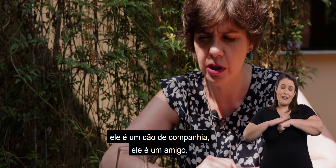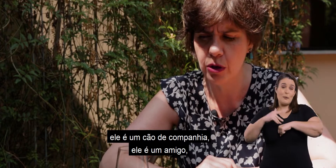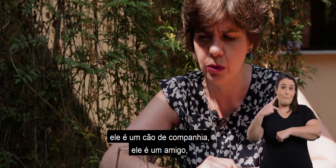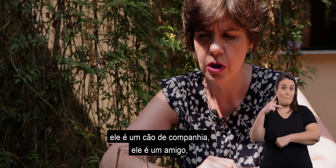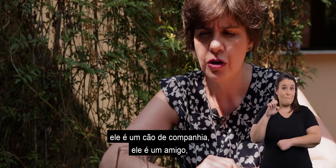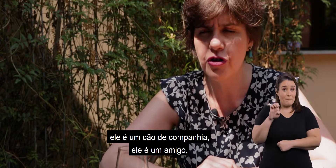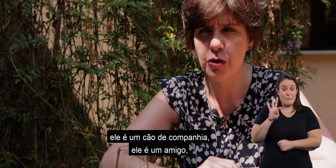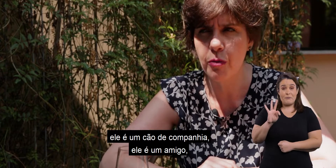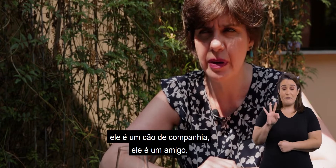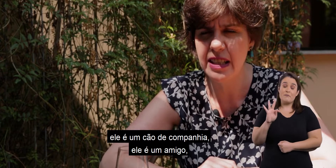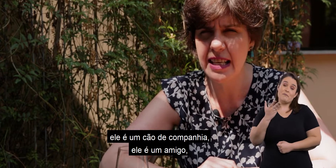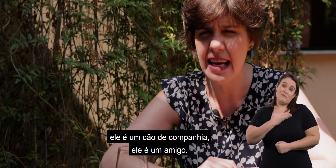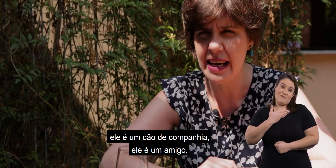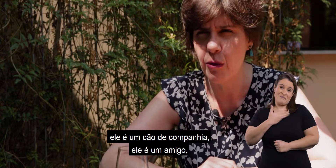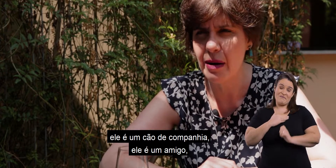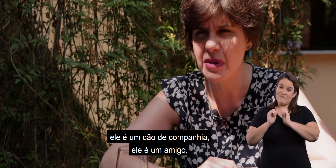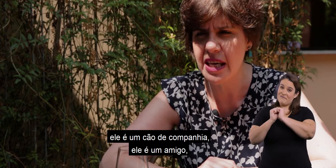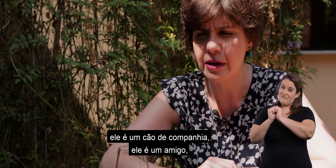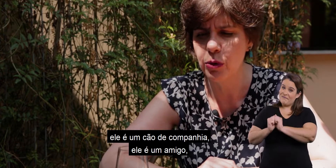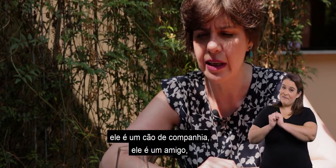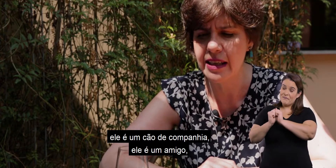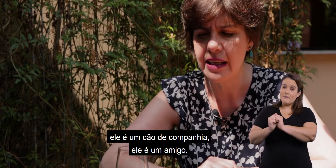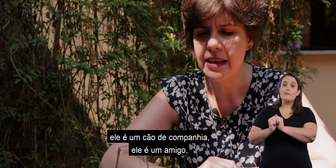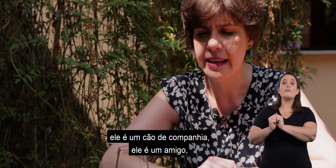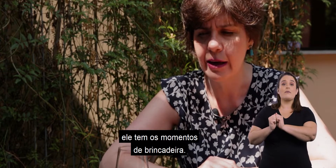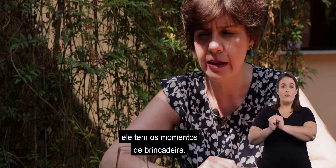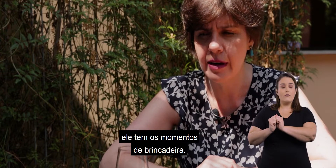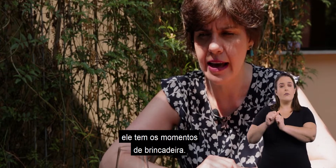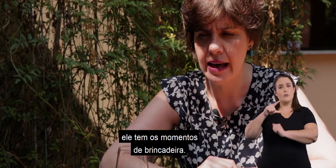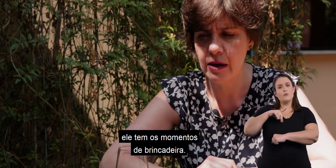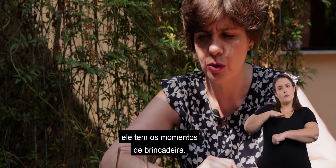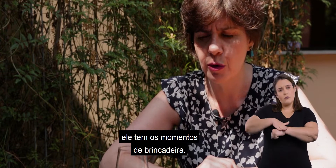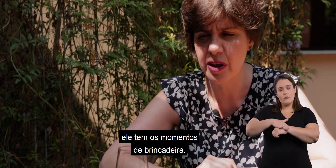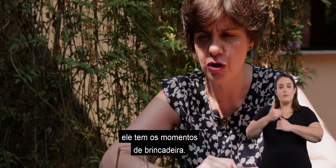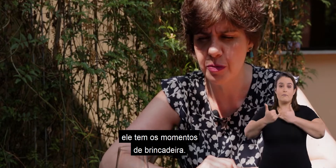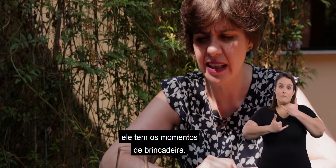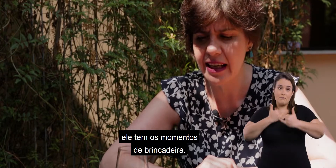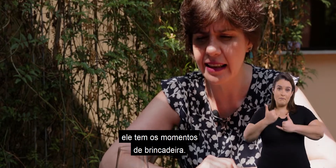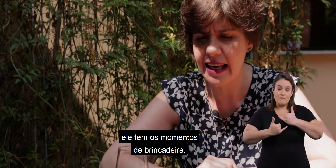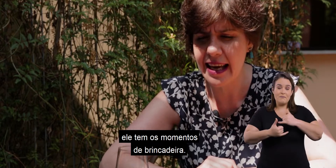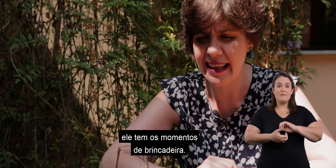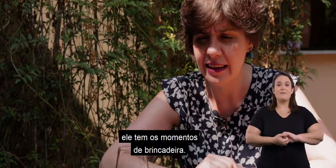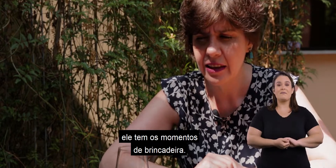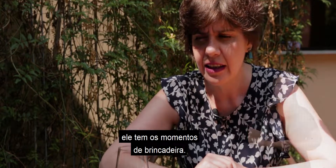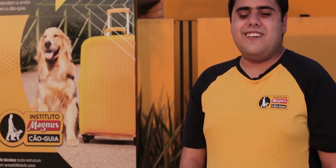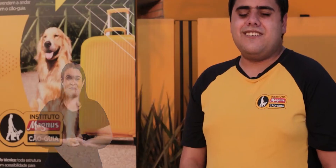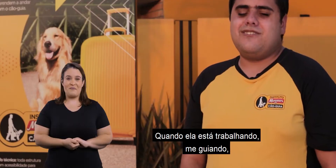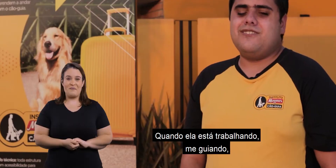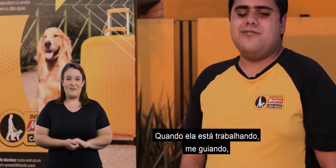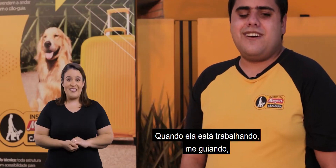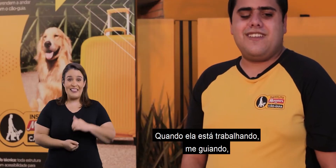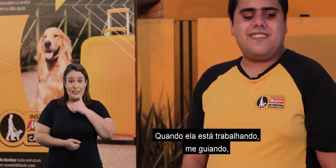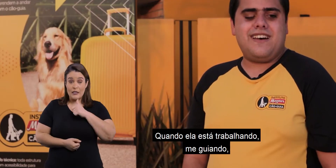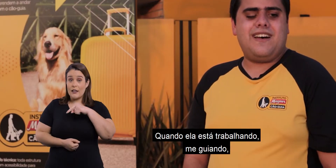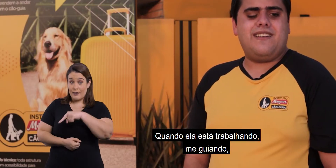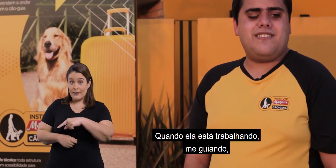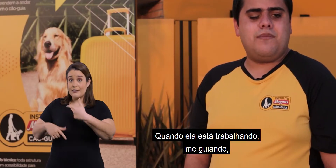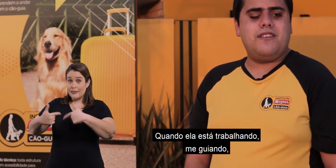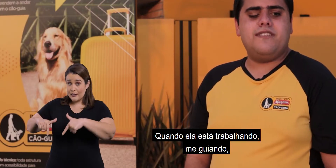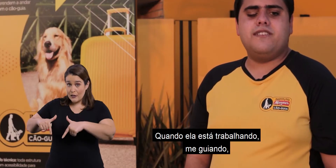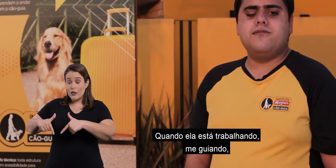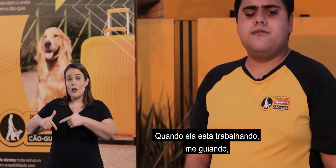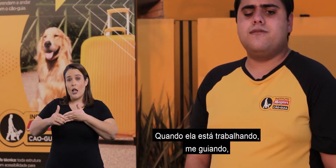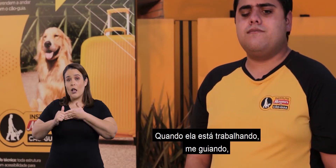né? Ele é um cão de companhia, ele é um amigo, ele tem os momentos de brincadeira. Quando ela está